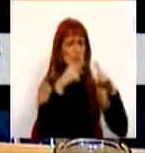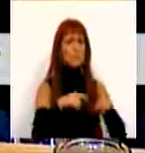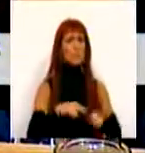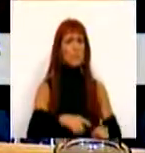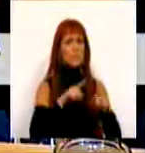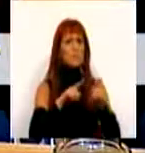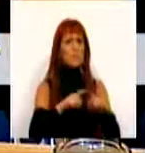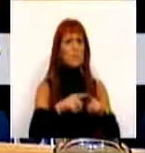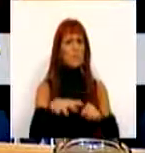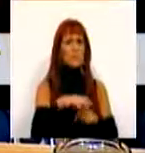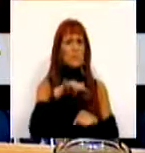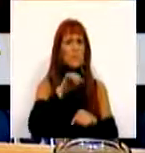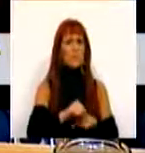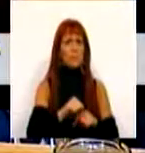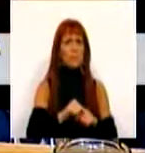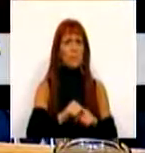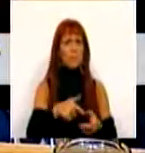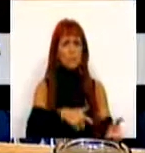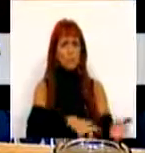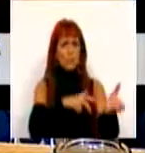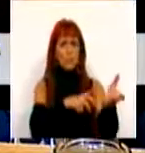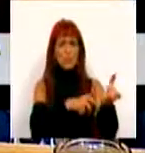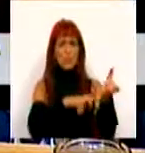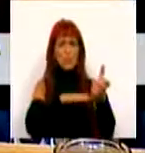no treino na área da artilharia. Portanto,